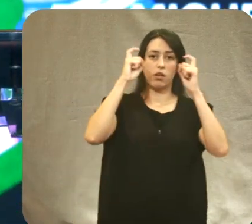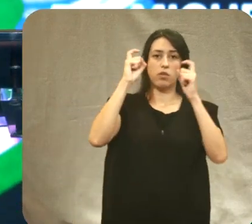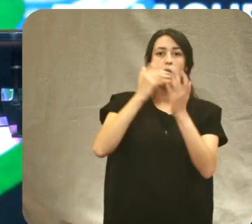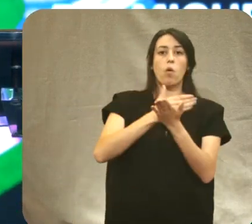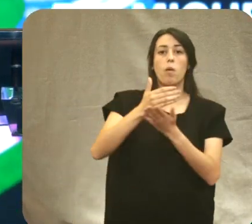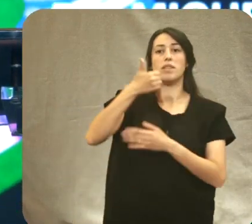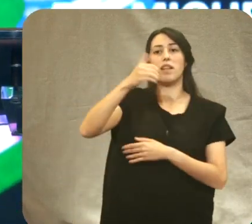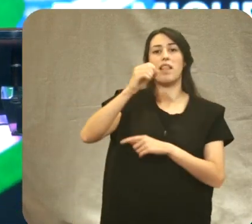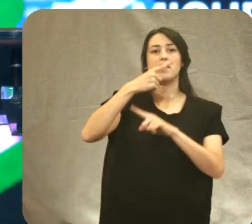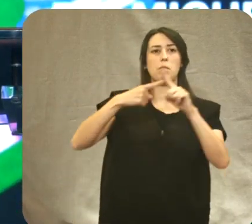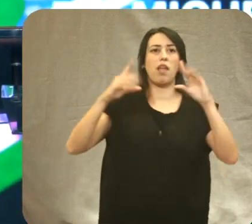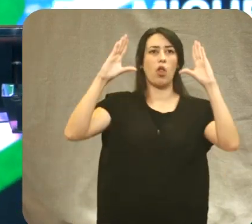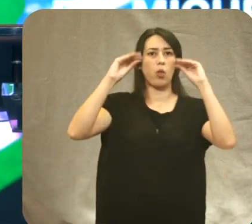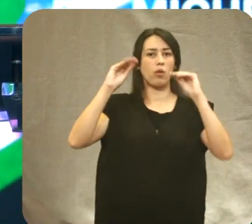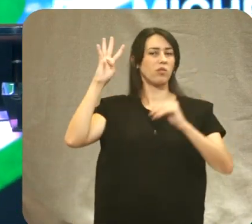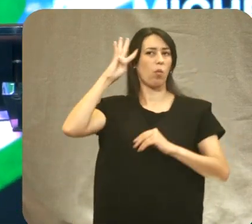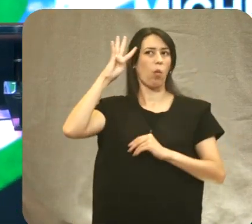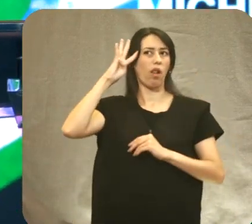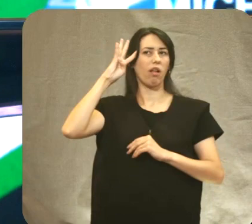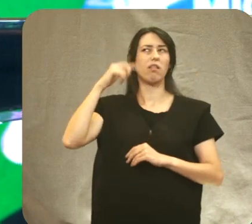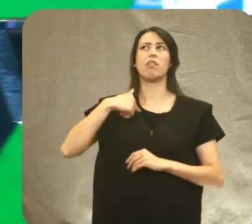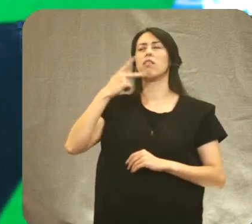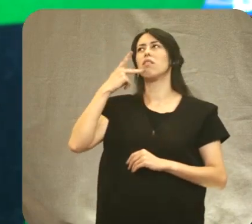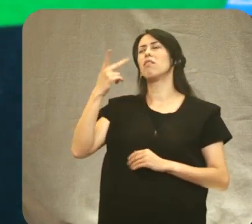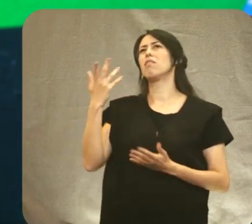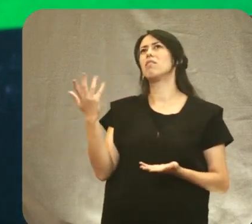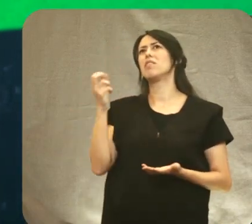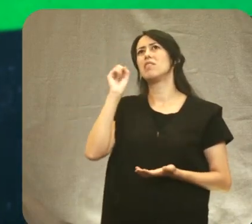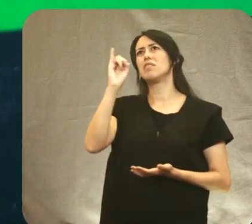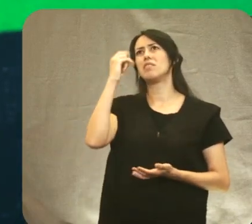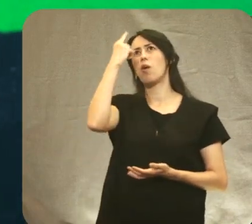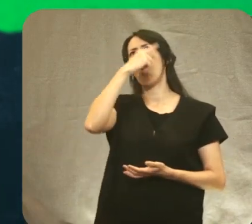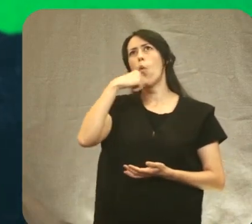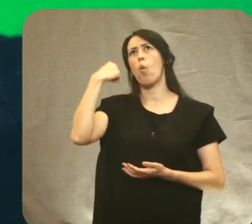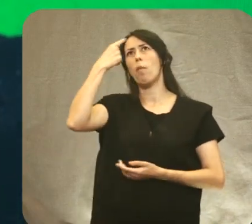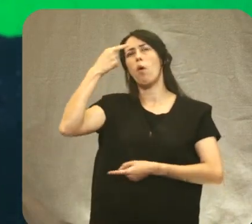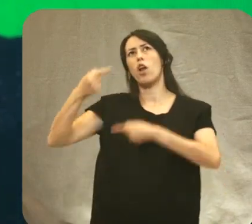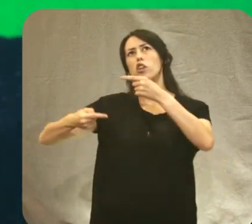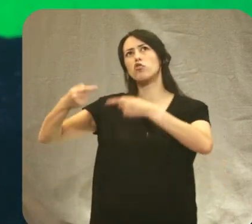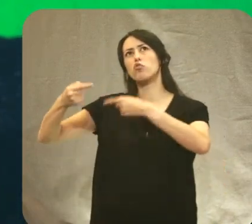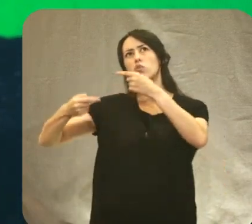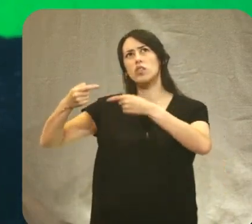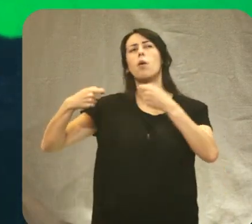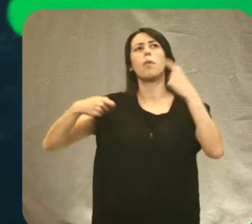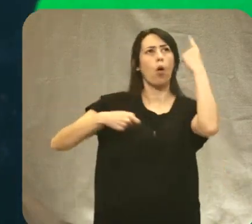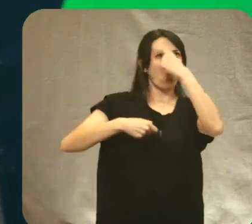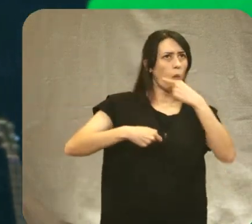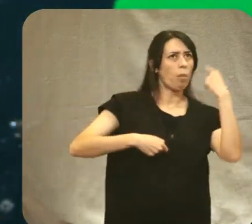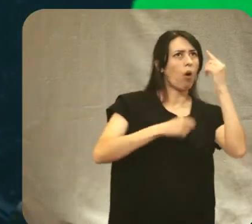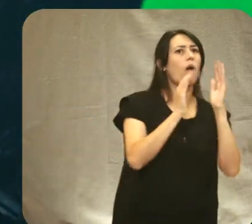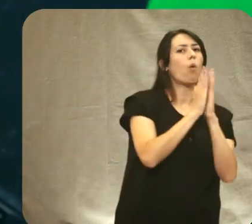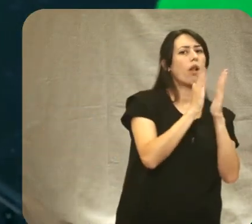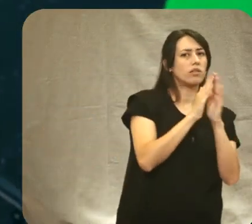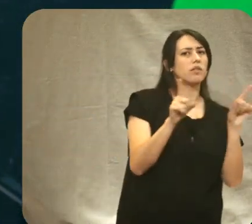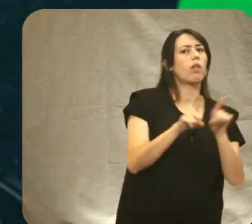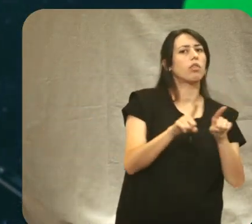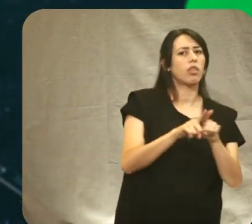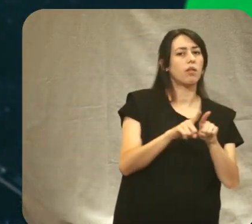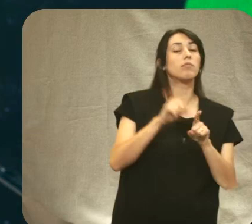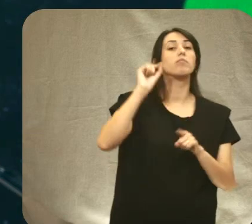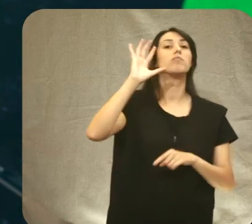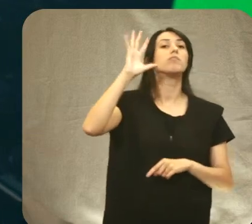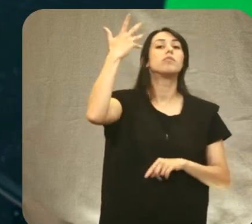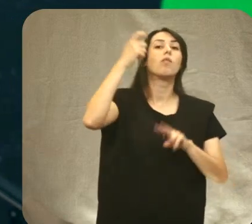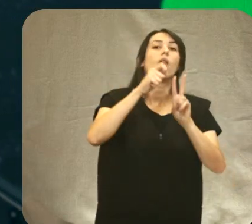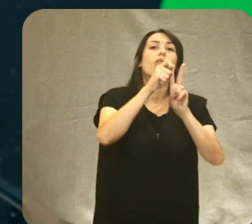quarta-feira. Falei: se a gente tiver 1 hora de discussão, vai ser 1 hora de oração. Sabe o que aconteceu? Em menos de 2